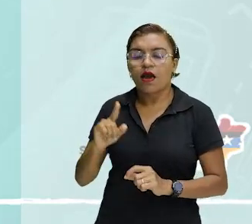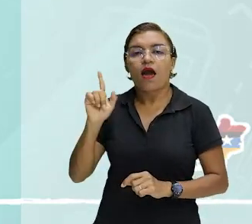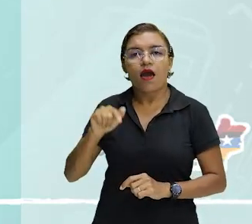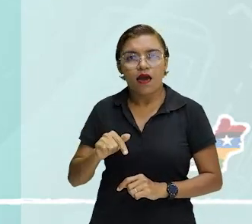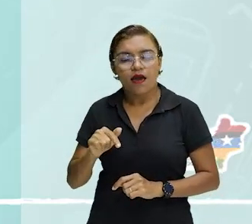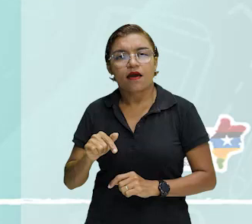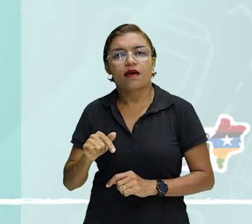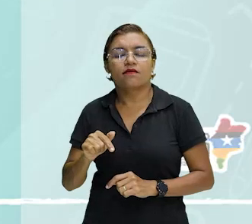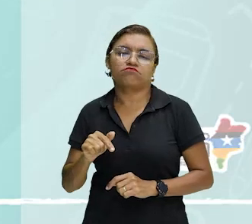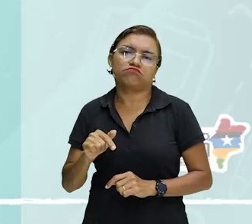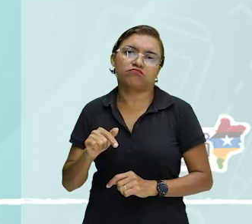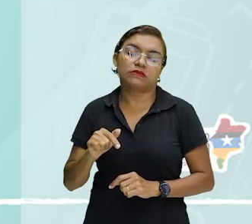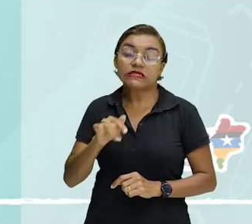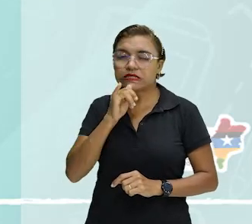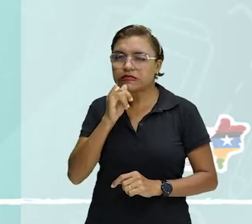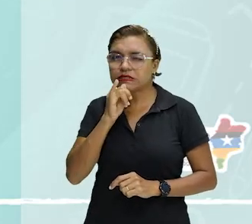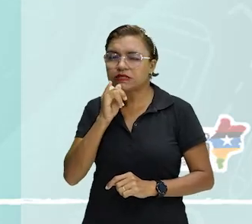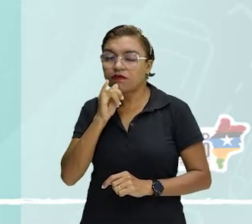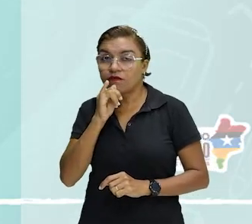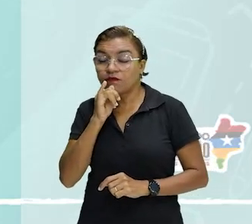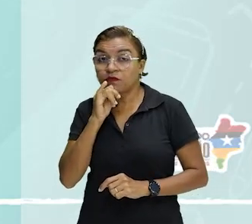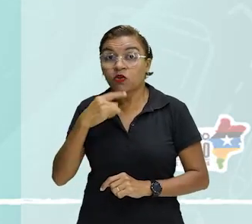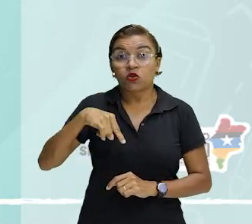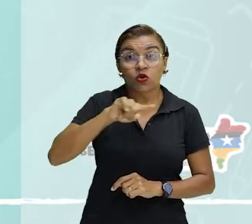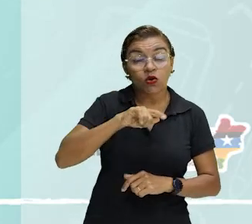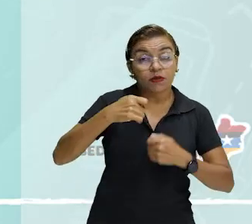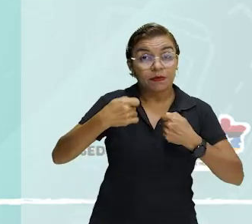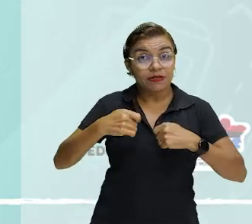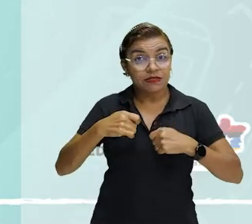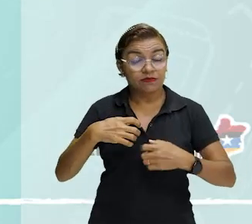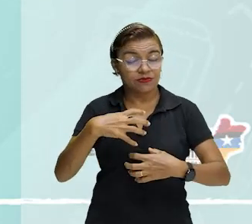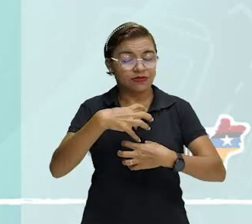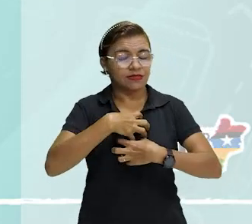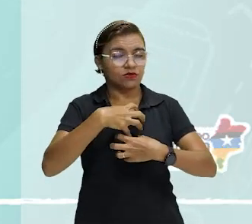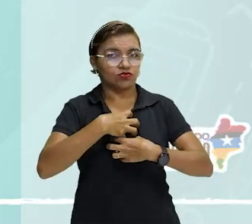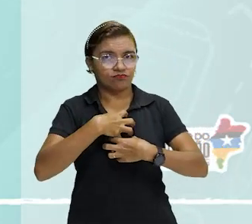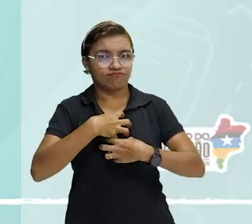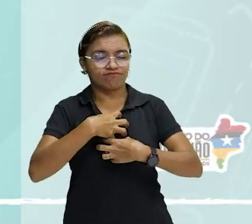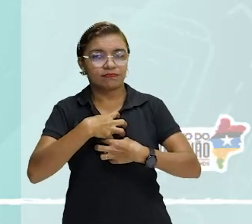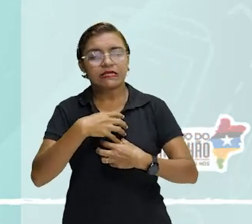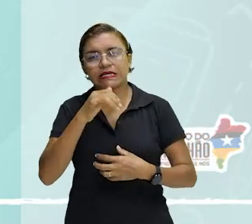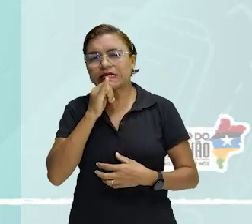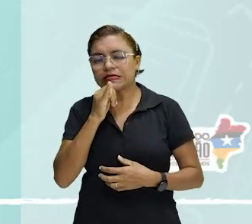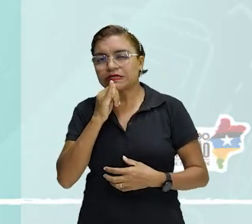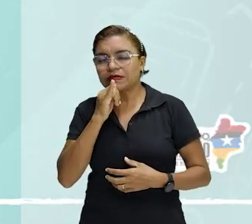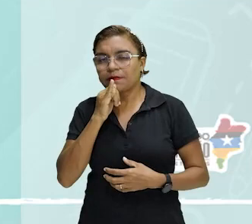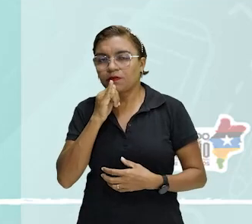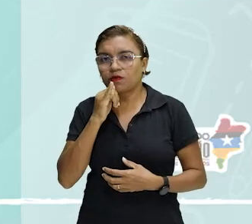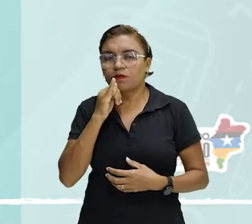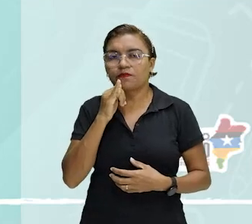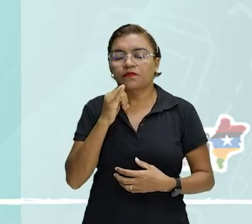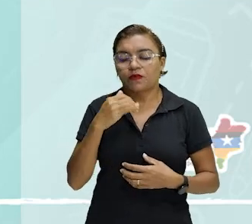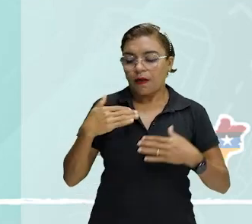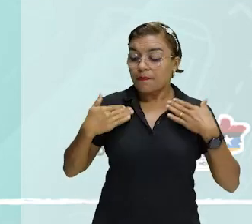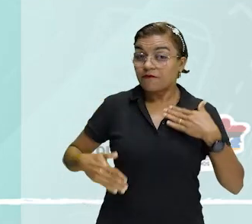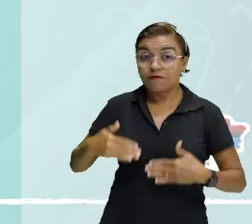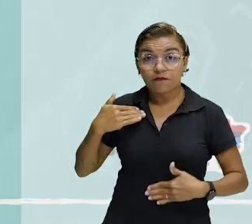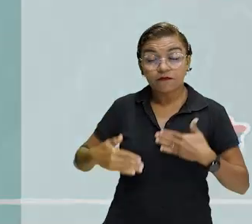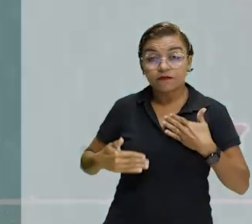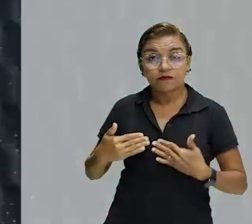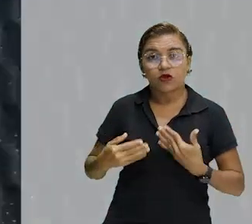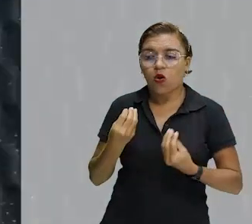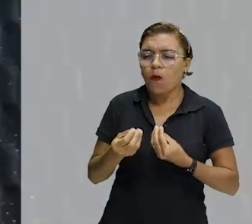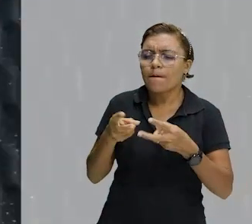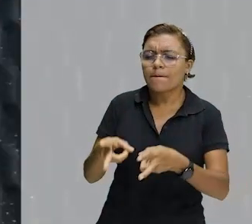e meio efêmera, porque você precisa sentir. Então, tem muito a ver com a situação física, mas também a tua percepção